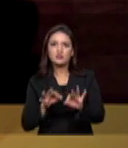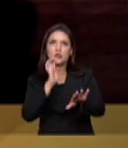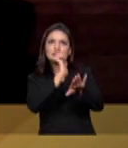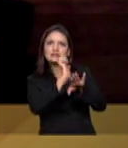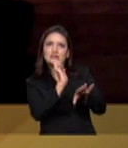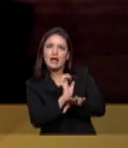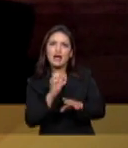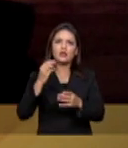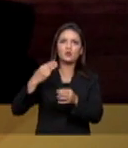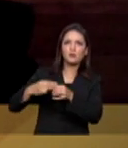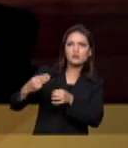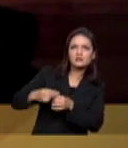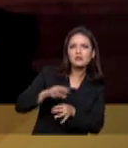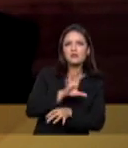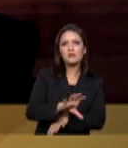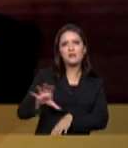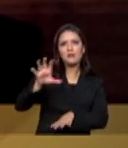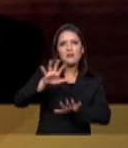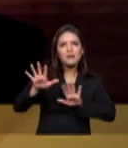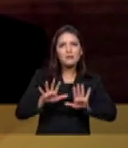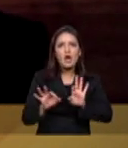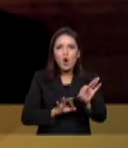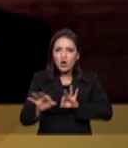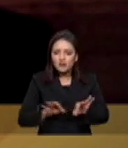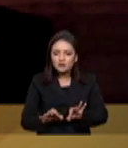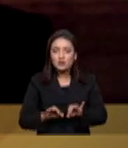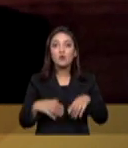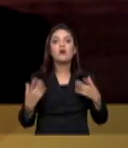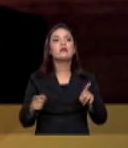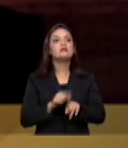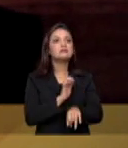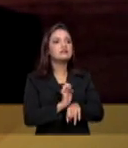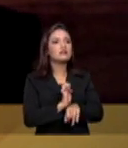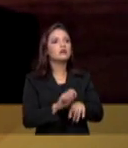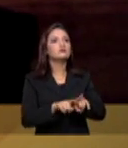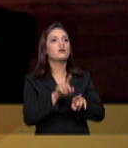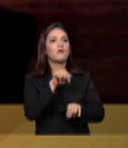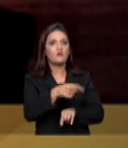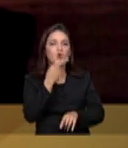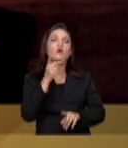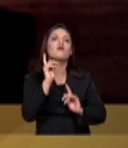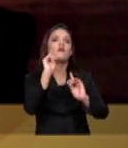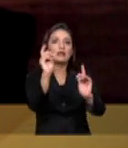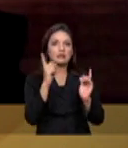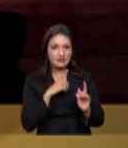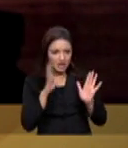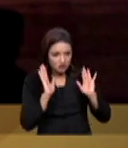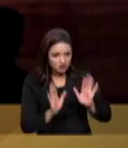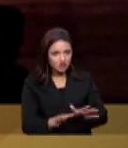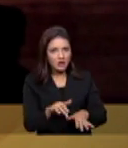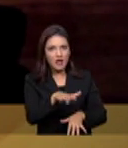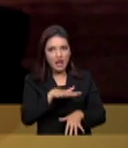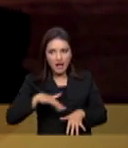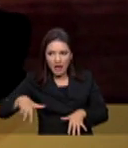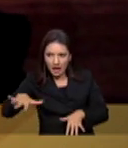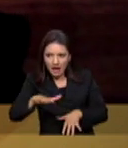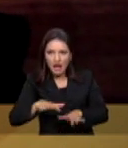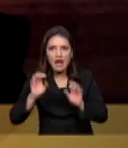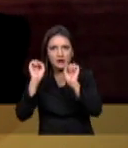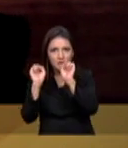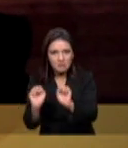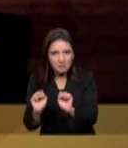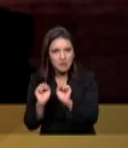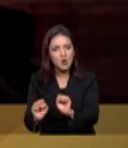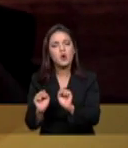conferir os estados as terras devolutas localizadas em seus territórios desses